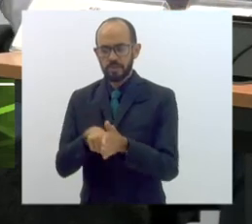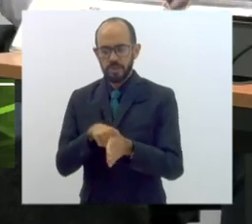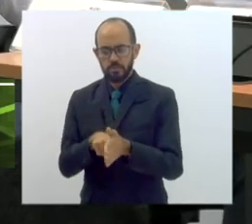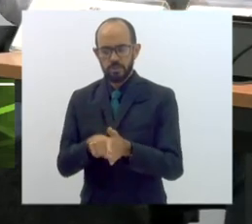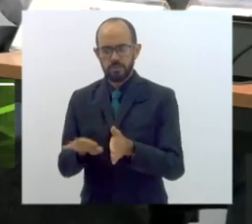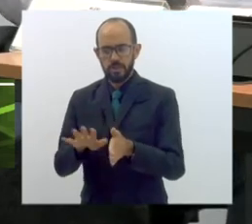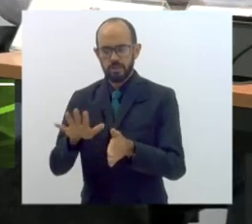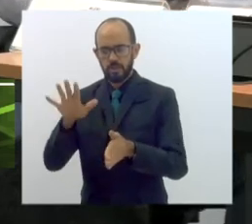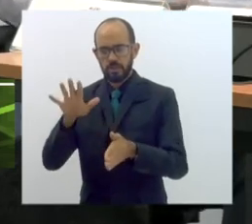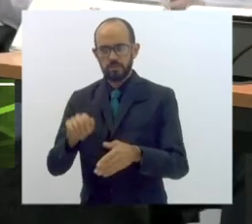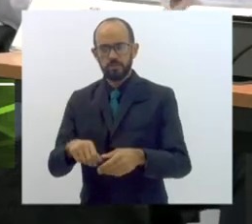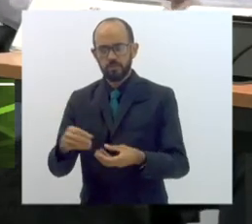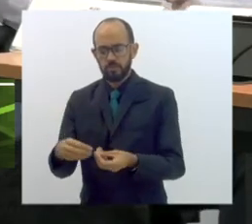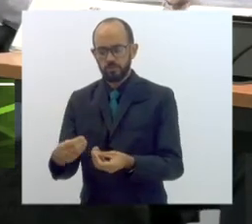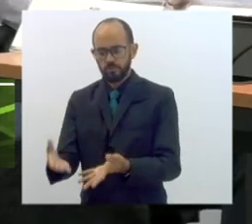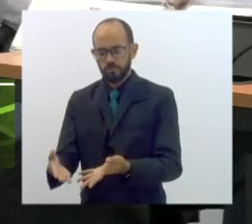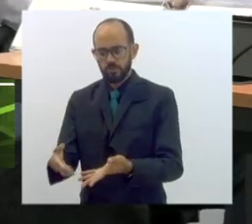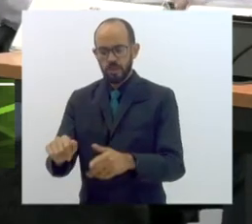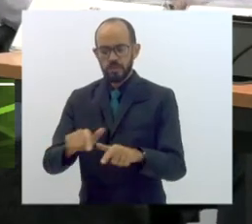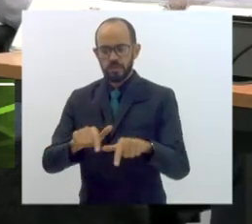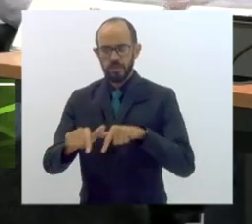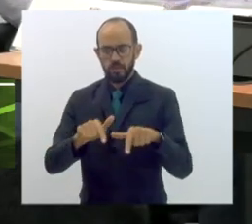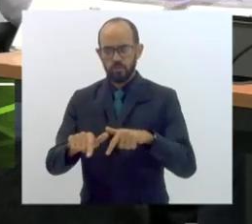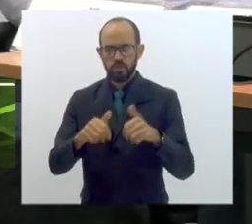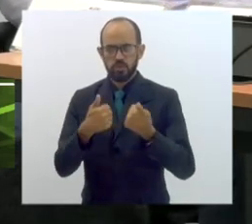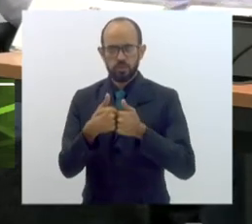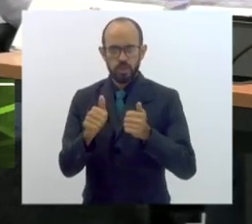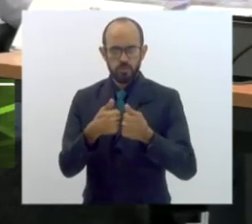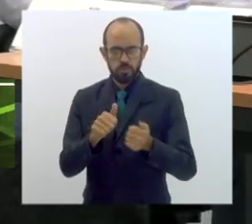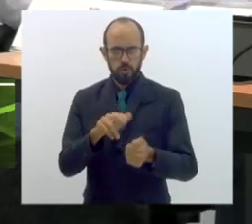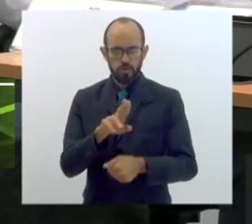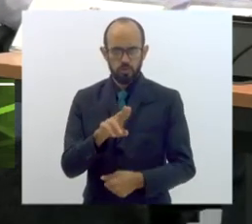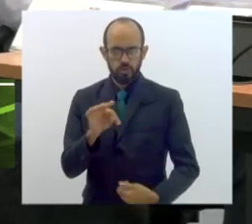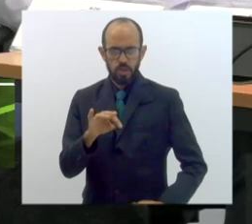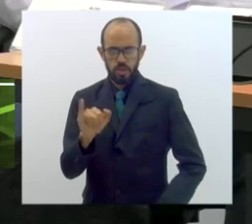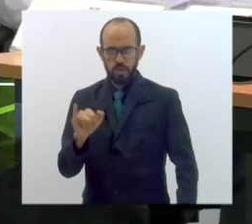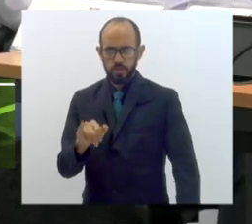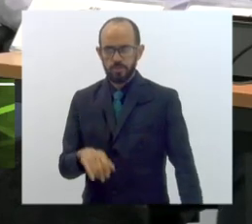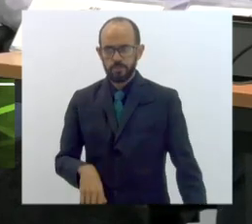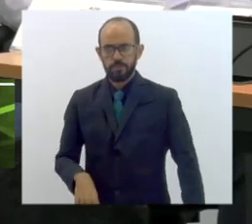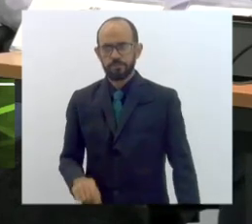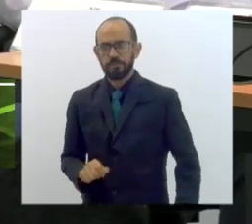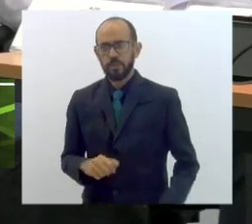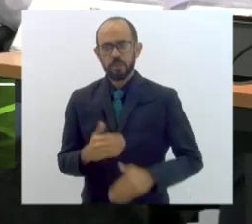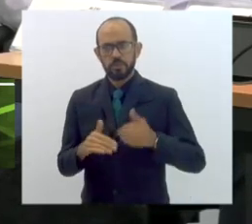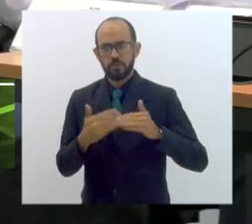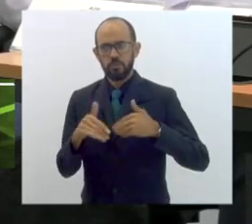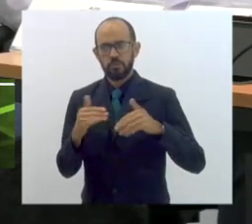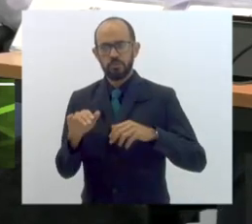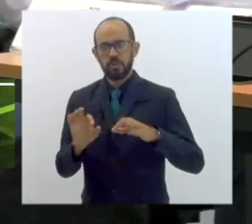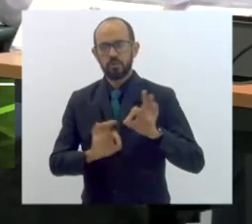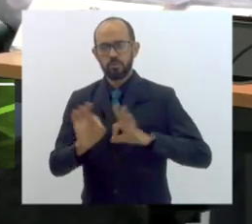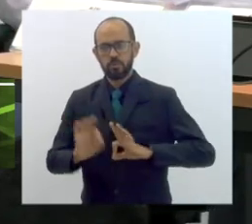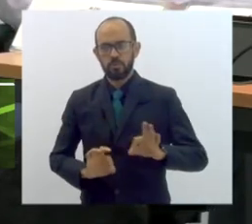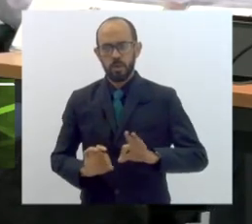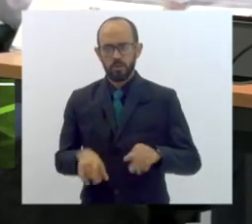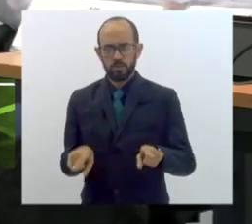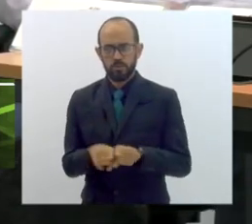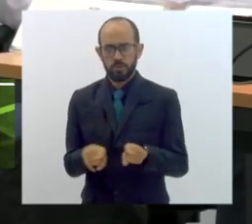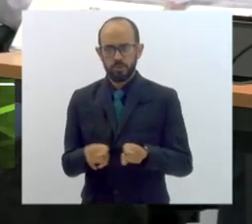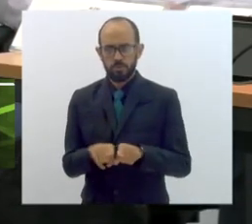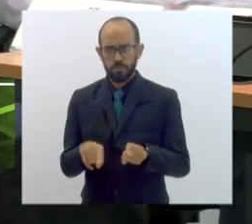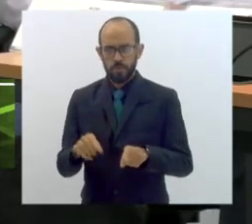oferta de serviços qualificados da realização de transporte de UTI terrestre e desenvolvimento de plano, que isso a